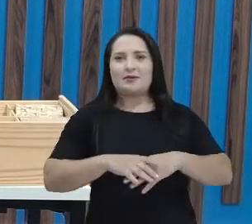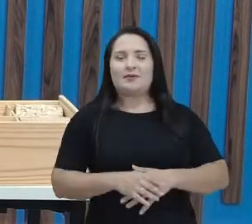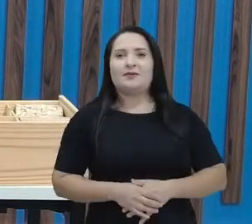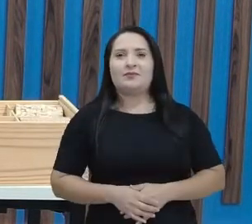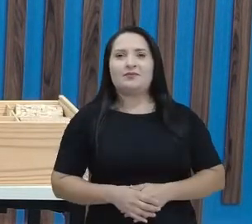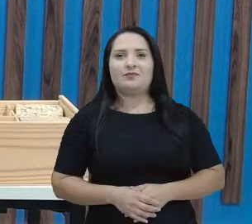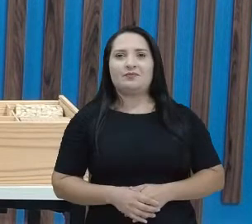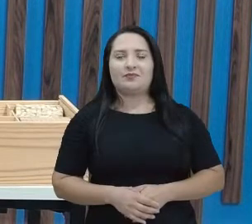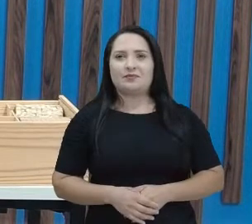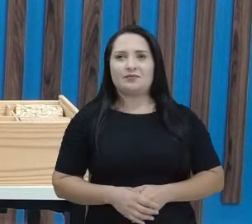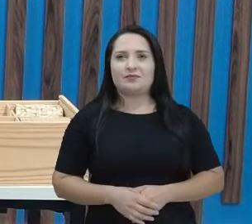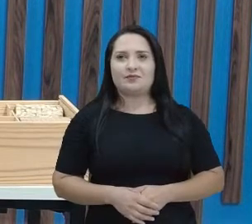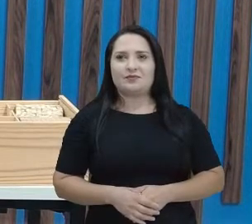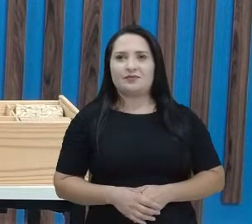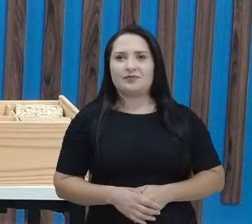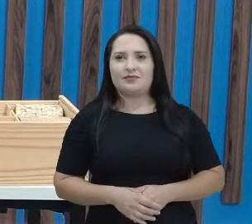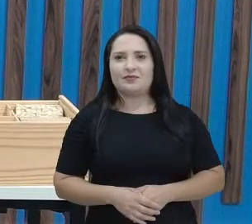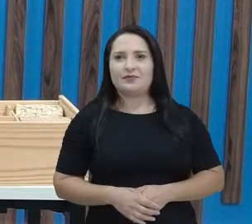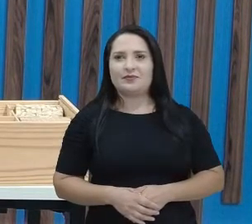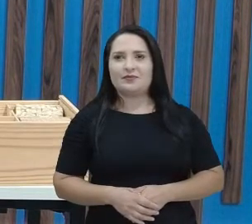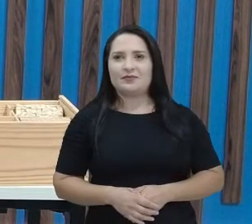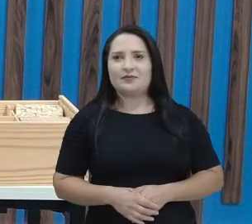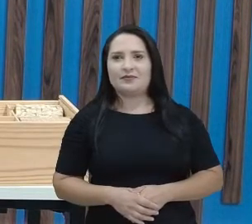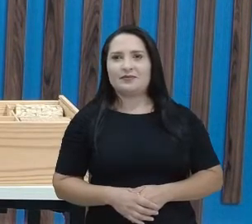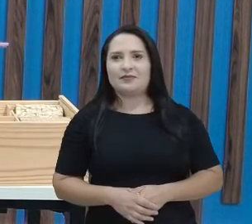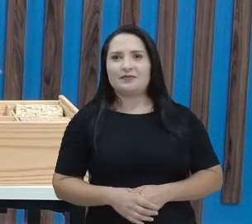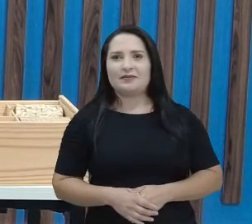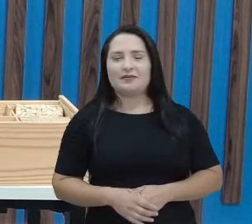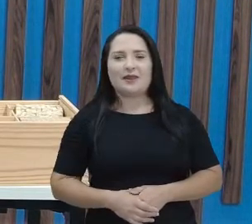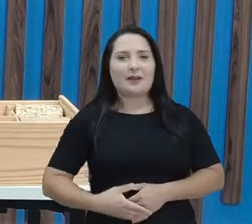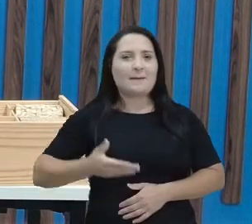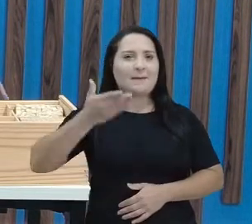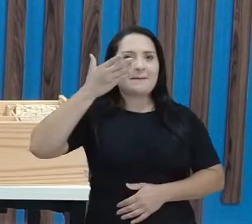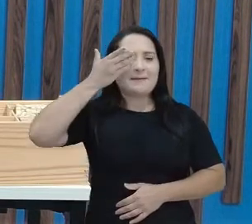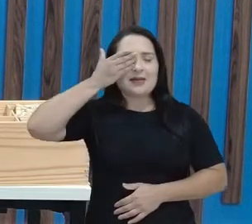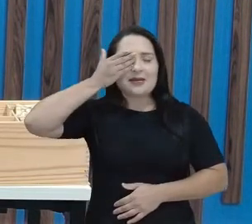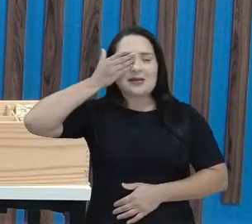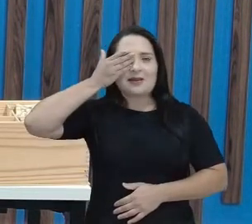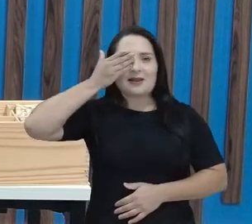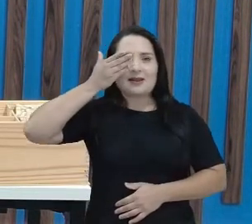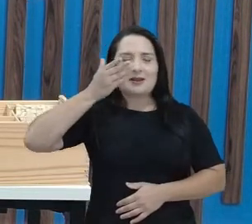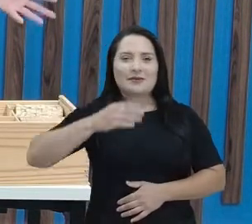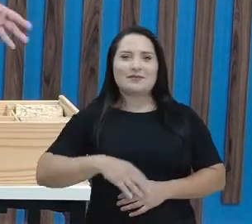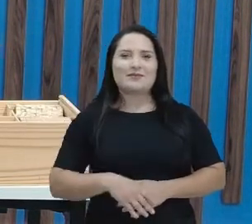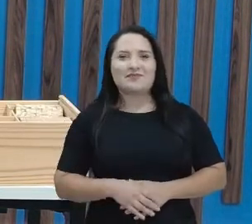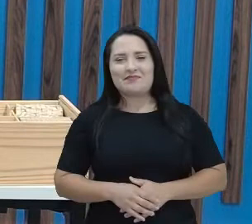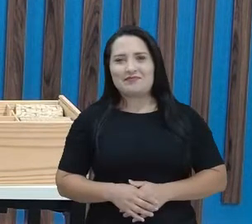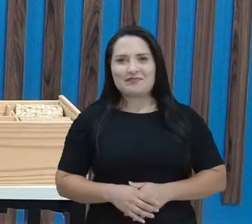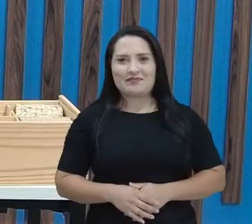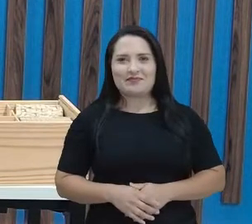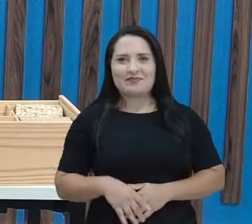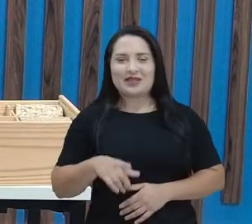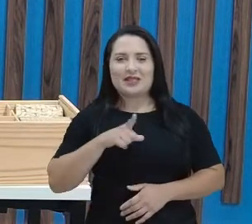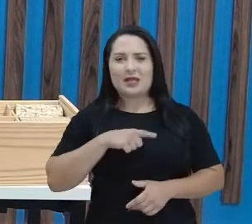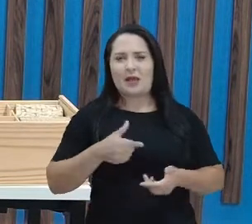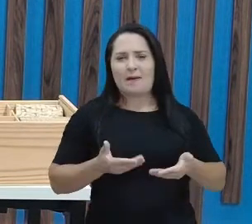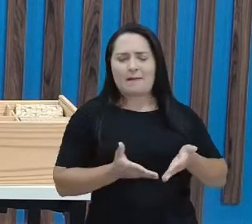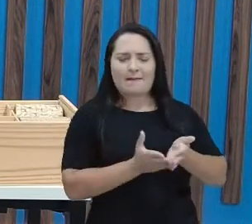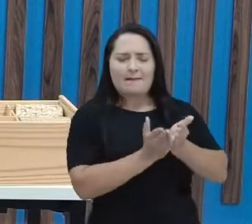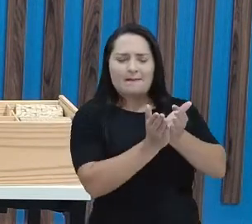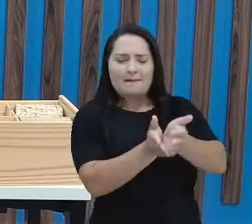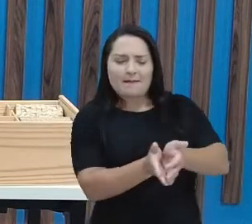lá. É com pirata, professora Iris. É o seguinte. Tinha um mar